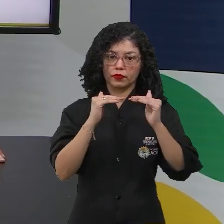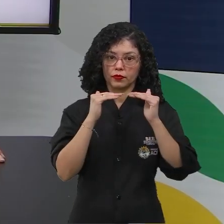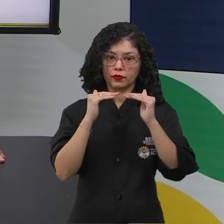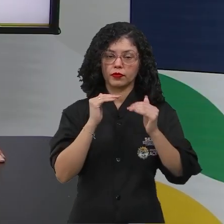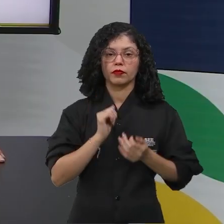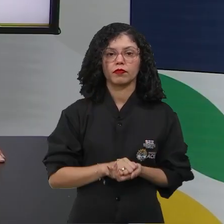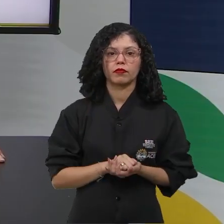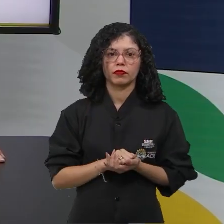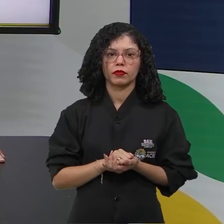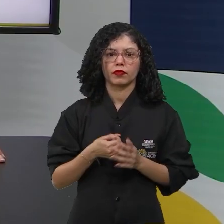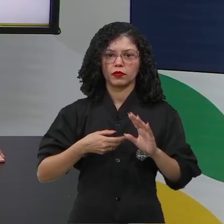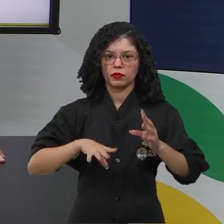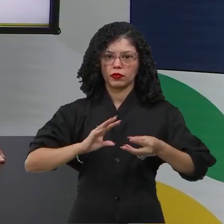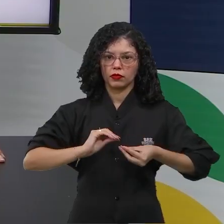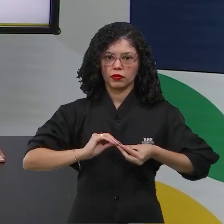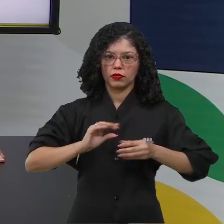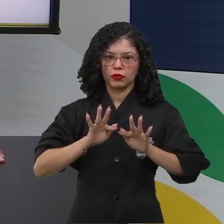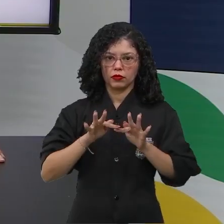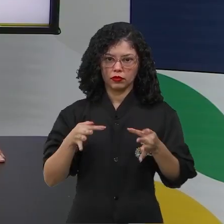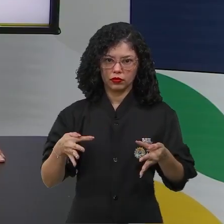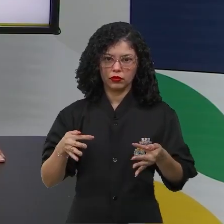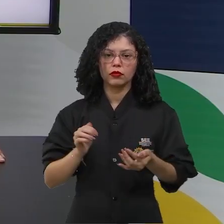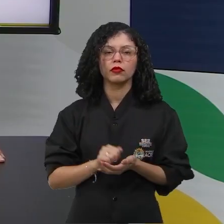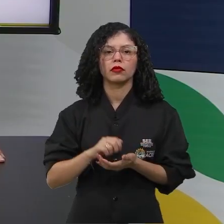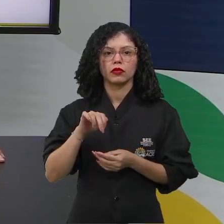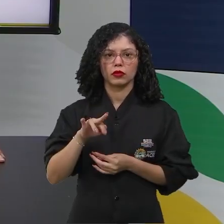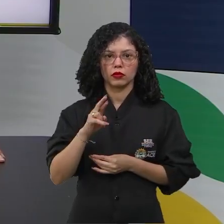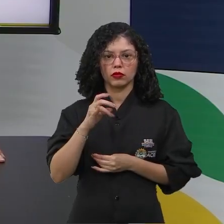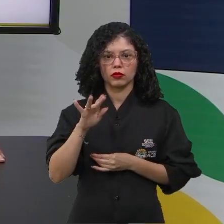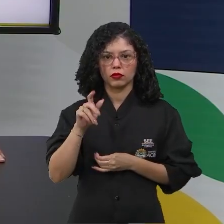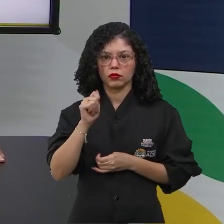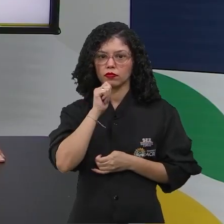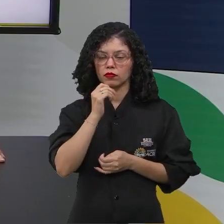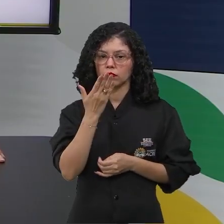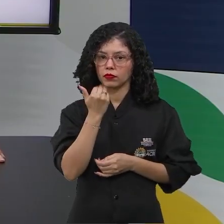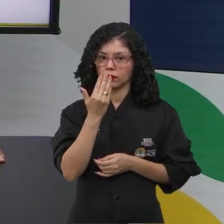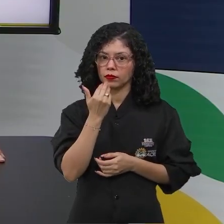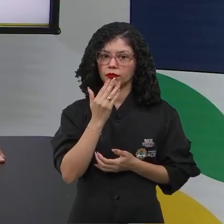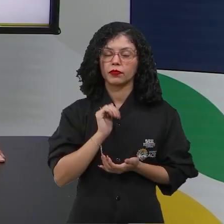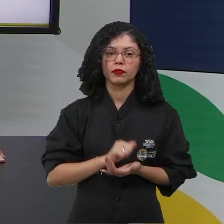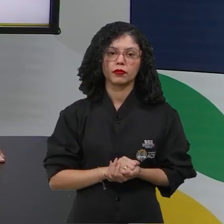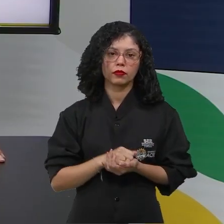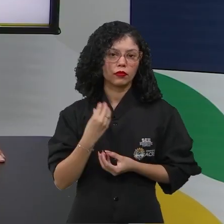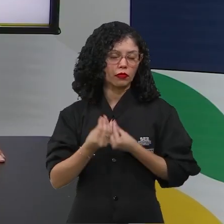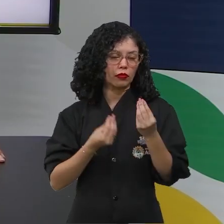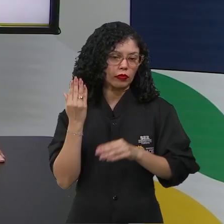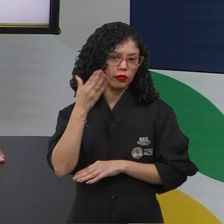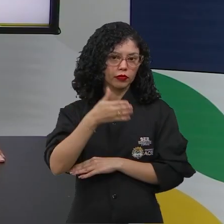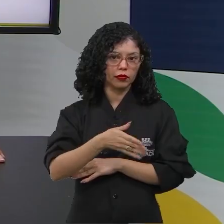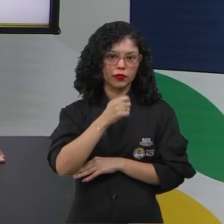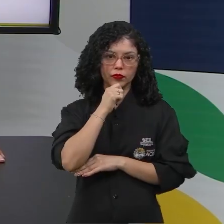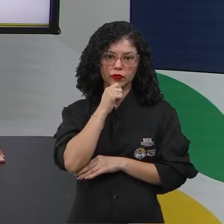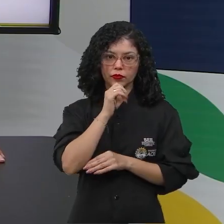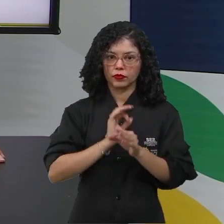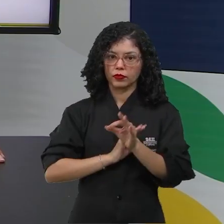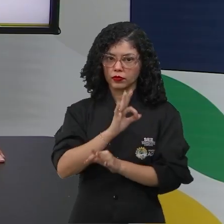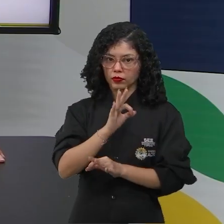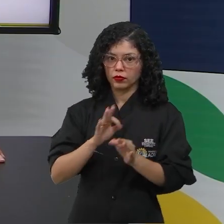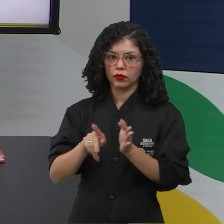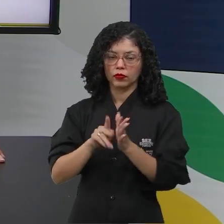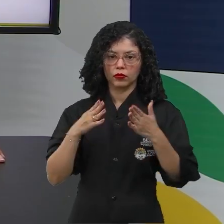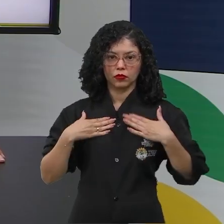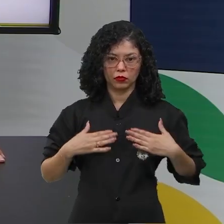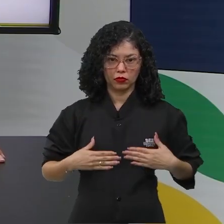Então, de forma bem resumida e simples, nutrição, alimentação como direcionamento para a manutenção do